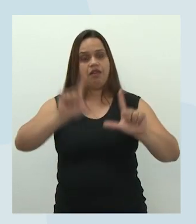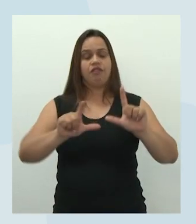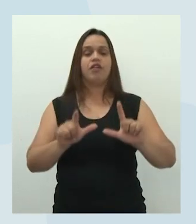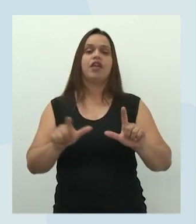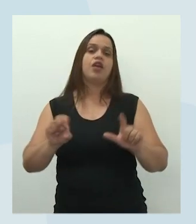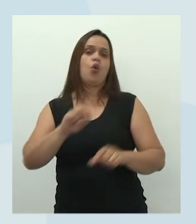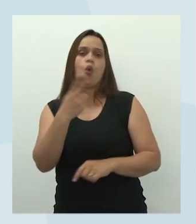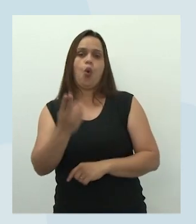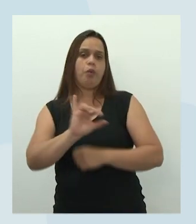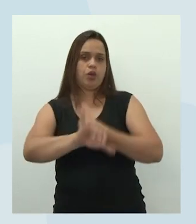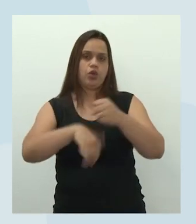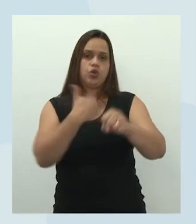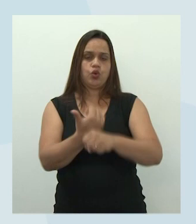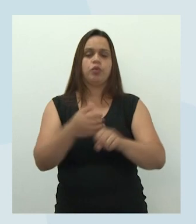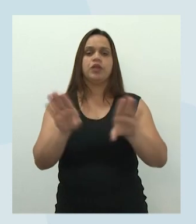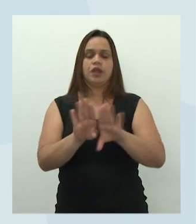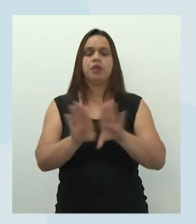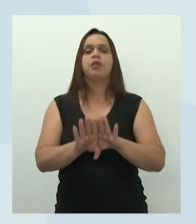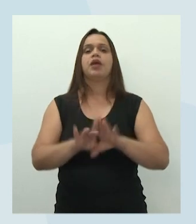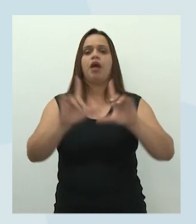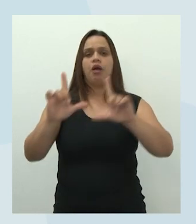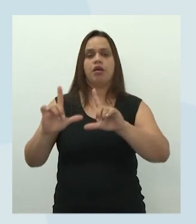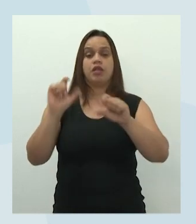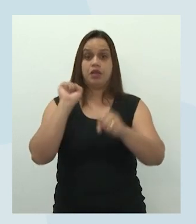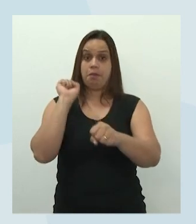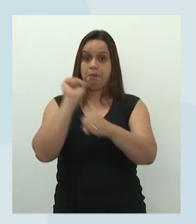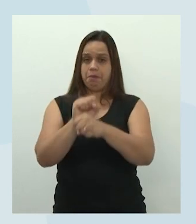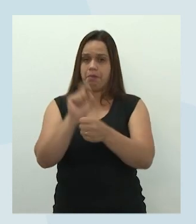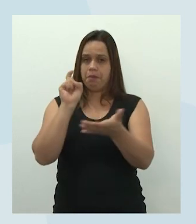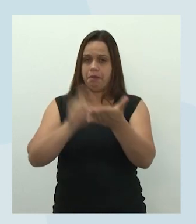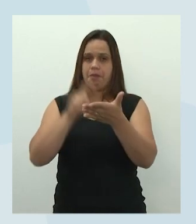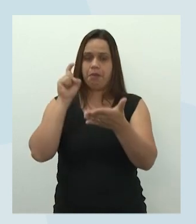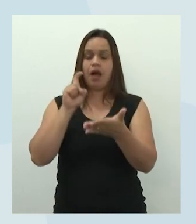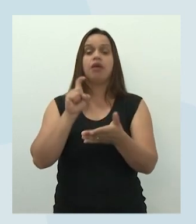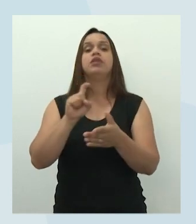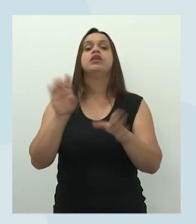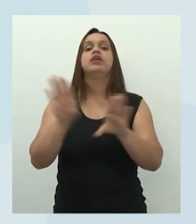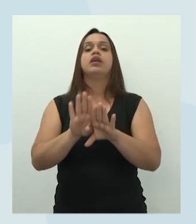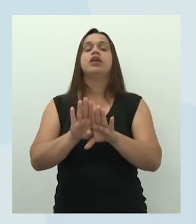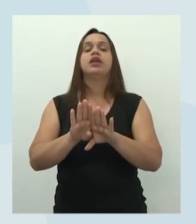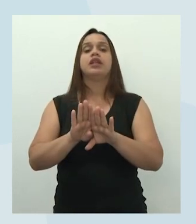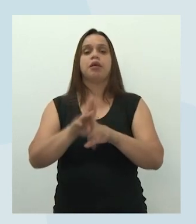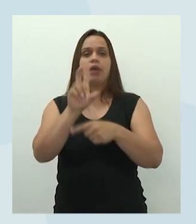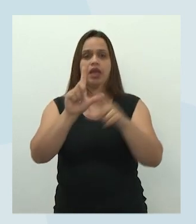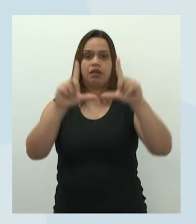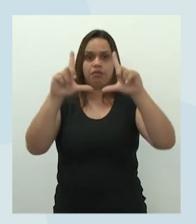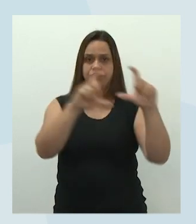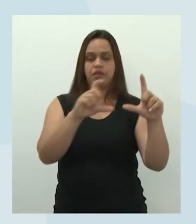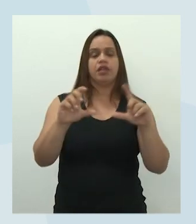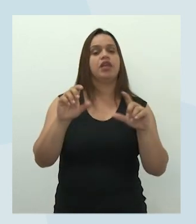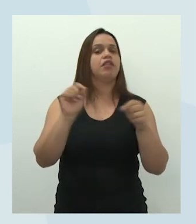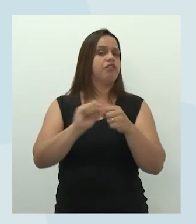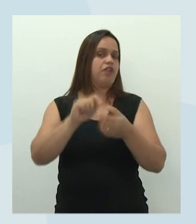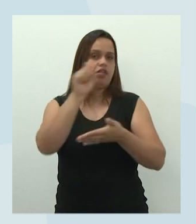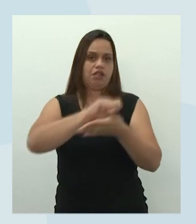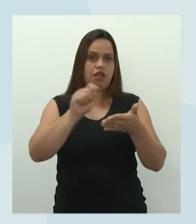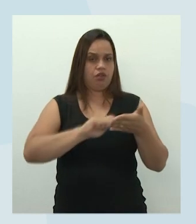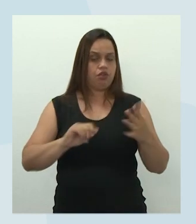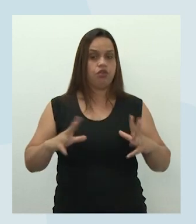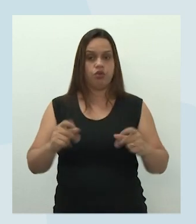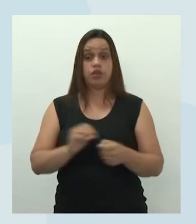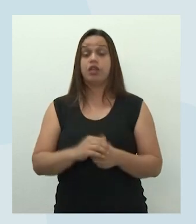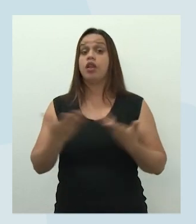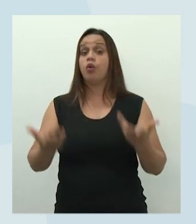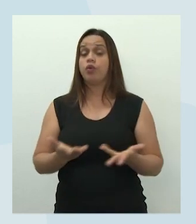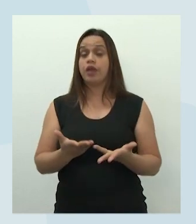TV, pelo YouTube, você pode dar um pause aí e fazer as anotações, tá? Então, o crescimento